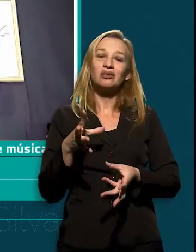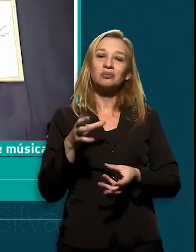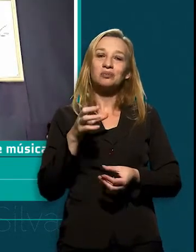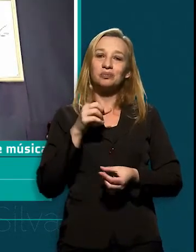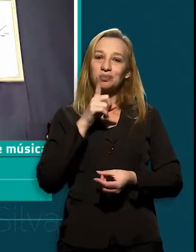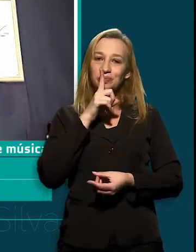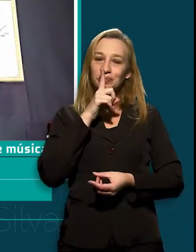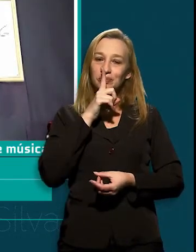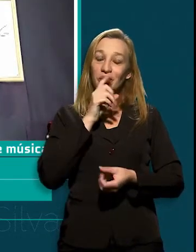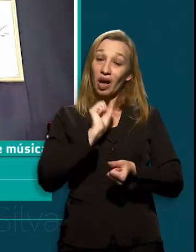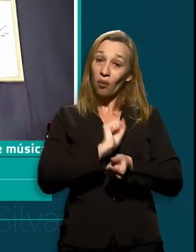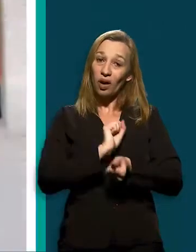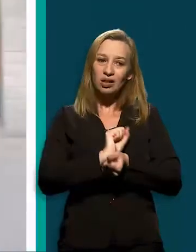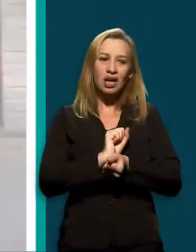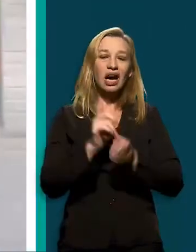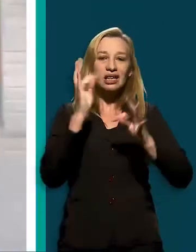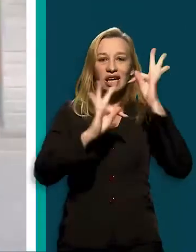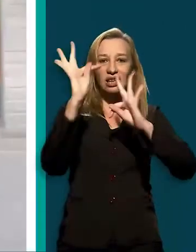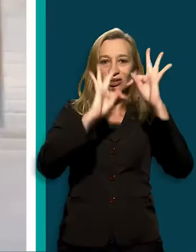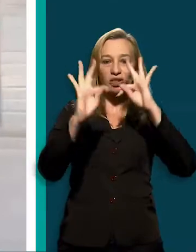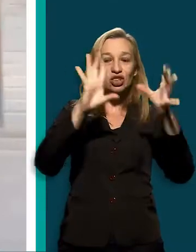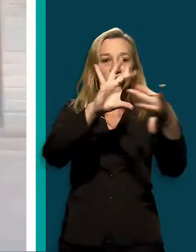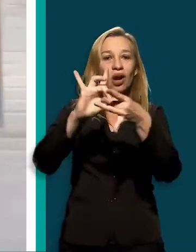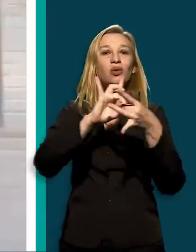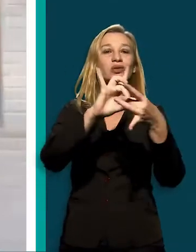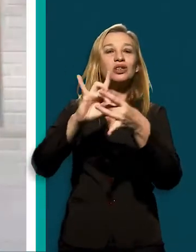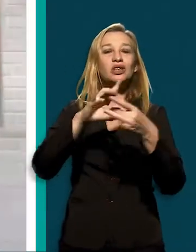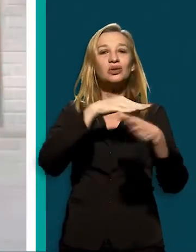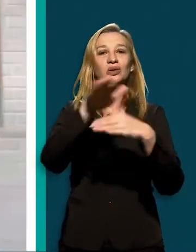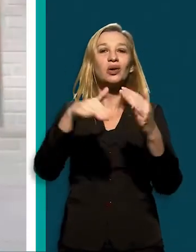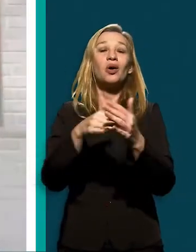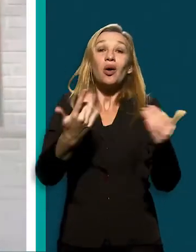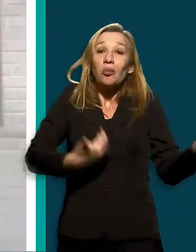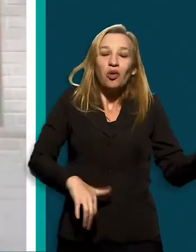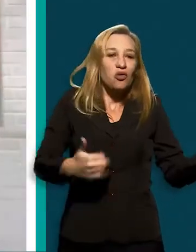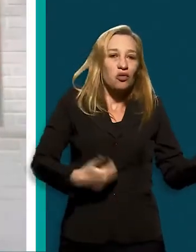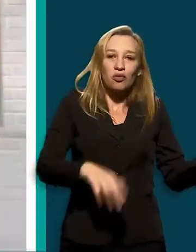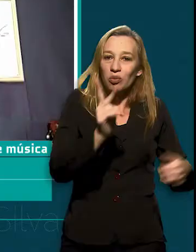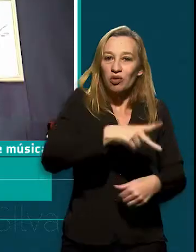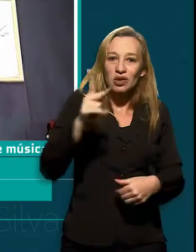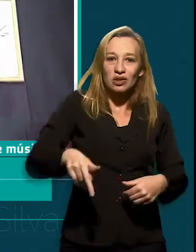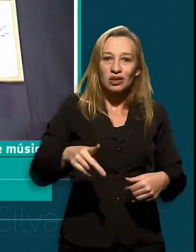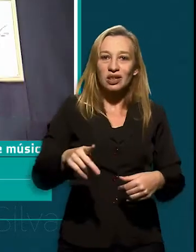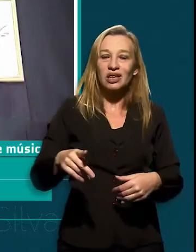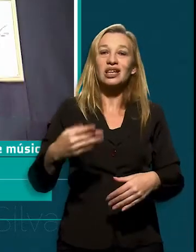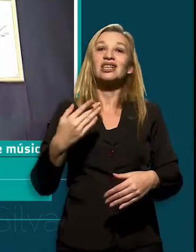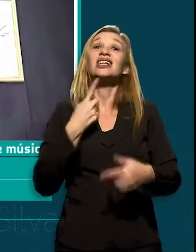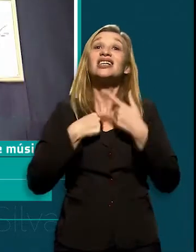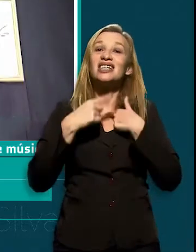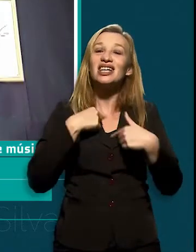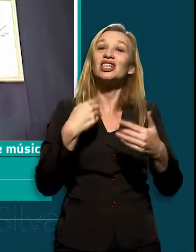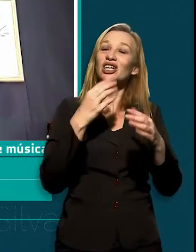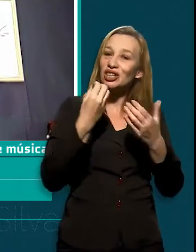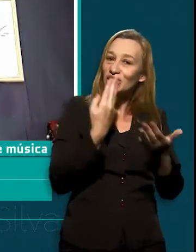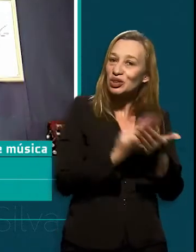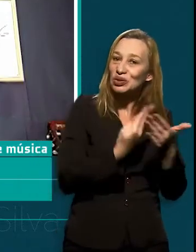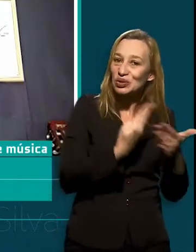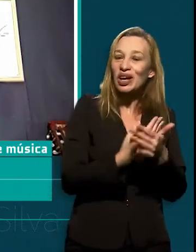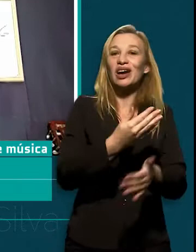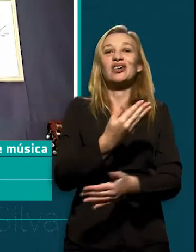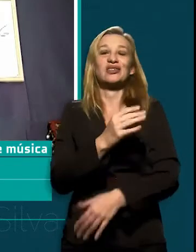áudio fechado, é que a tecnologia está unindo aí o professor de violão com quem tem vontade de estudar violão. Olha